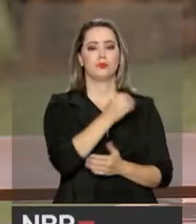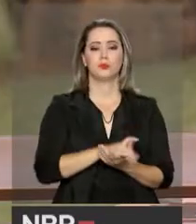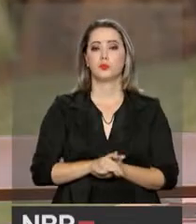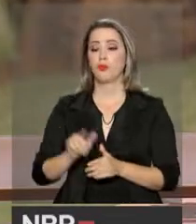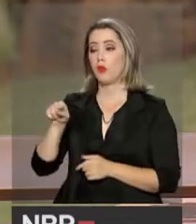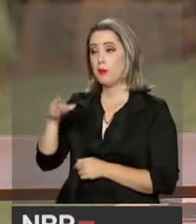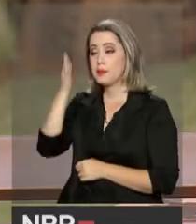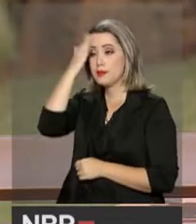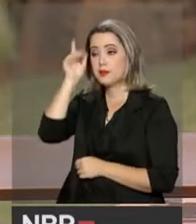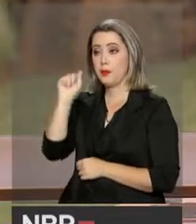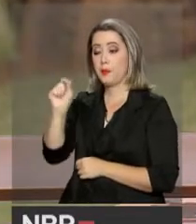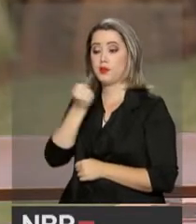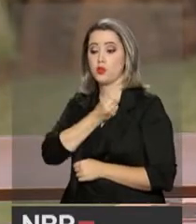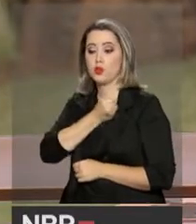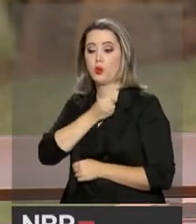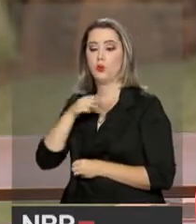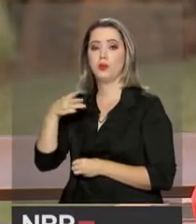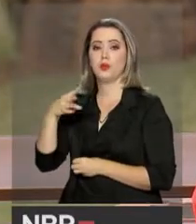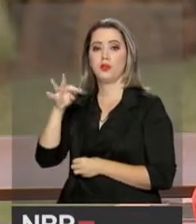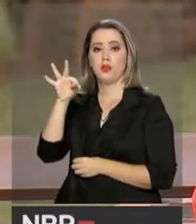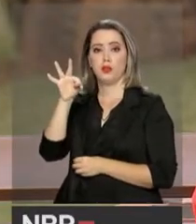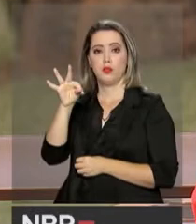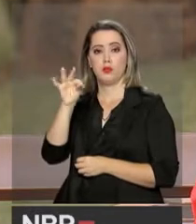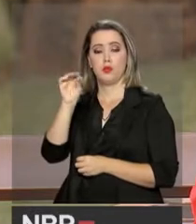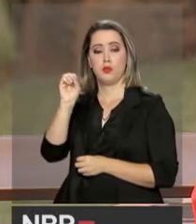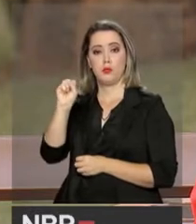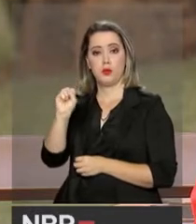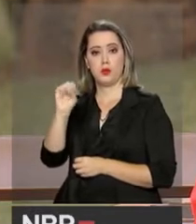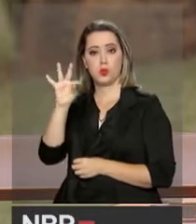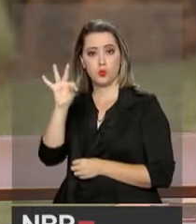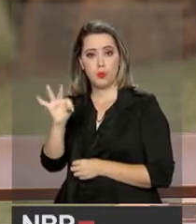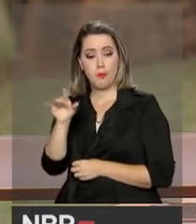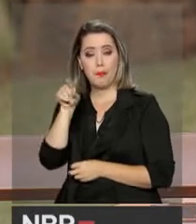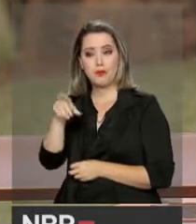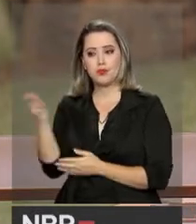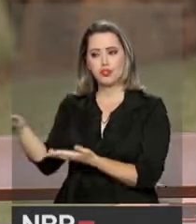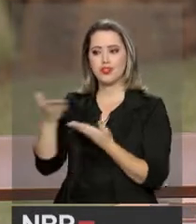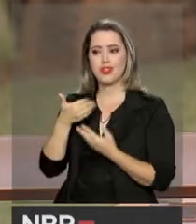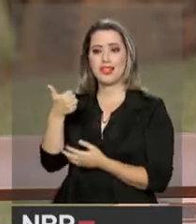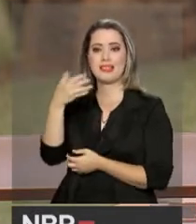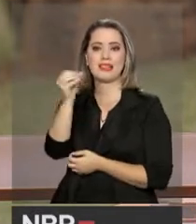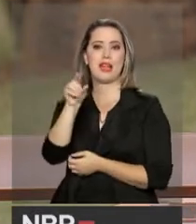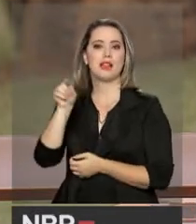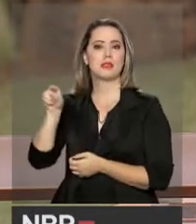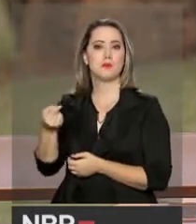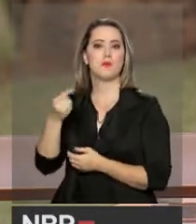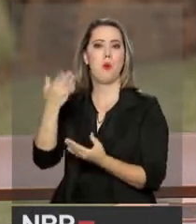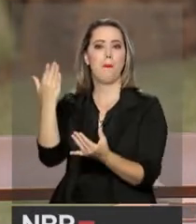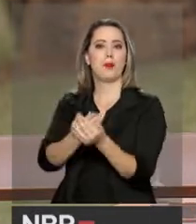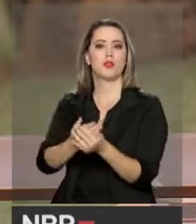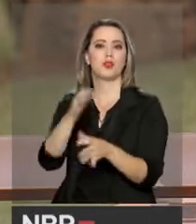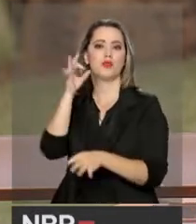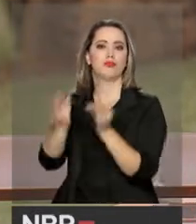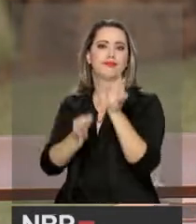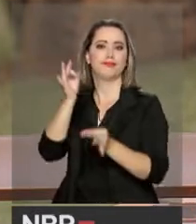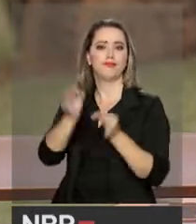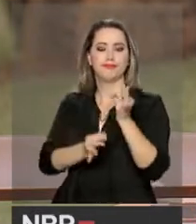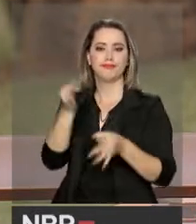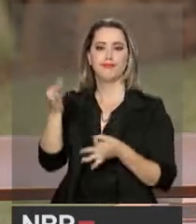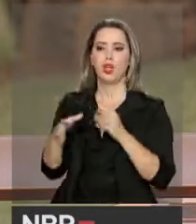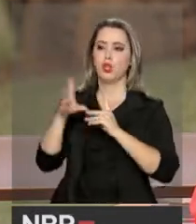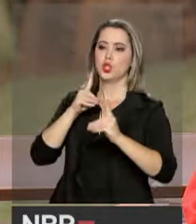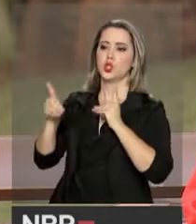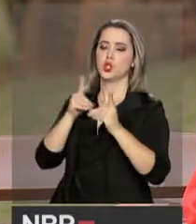se ter uma ideia, a gente tem um dado aqui do Tribunal Superior do Trabalho, que chegam cerca de 10 mil processos por ano à Justiça para